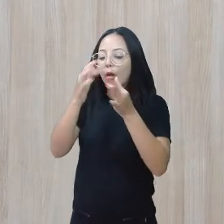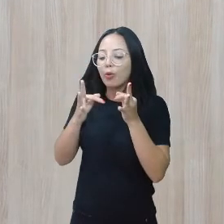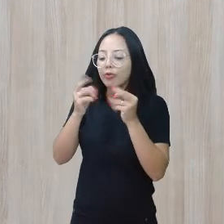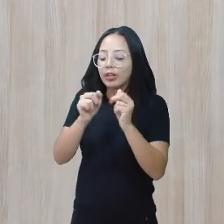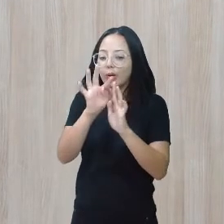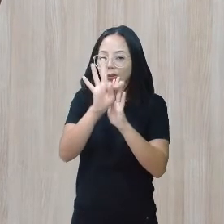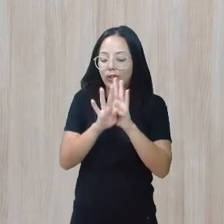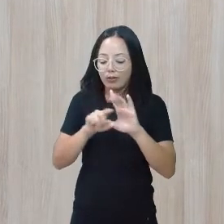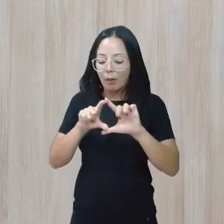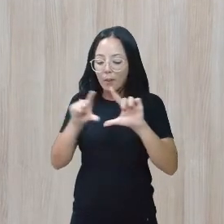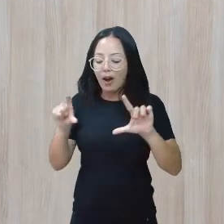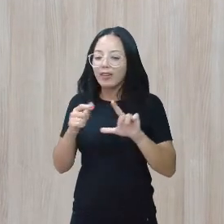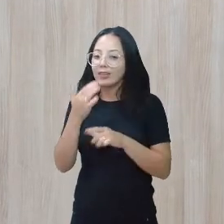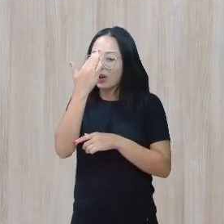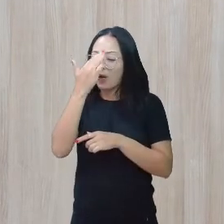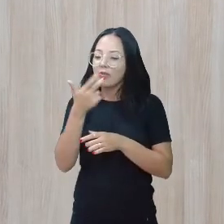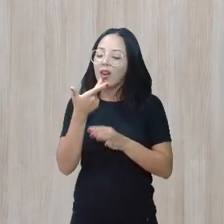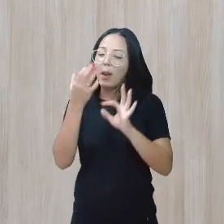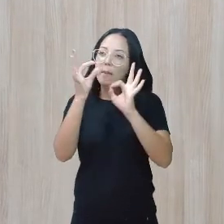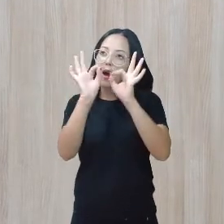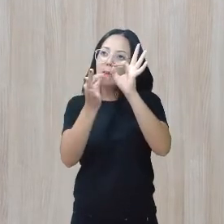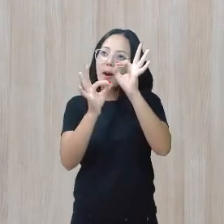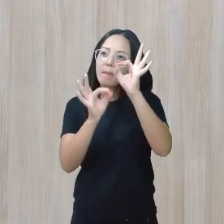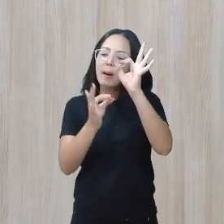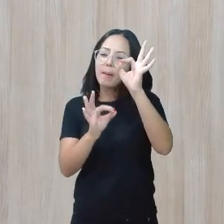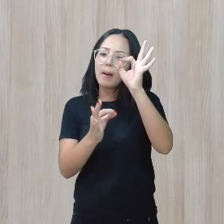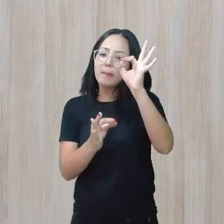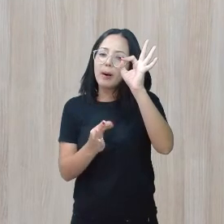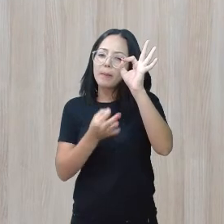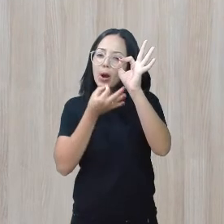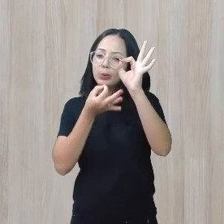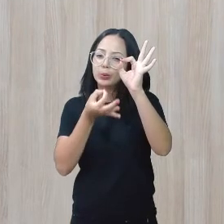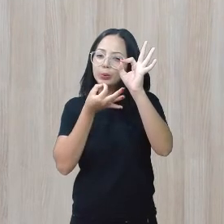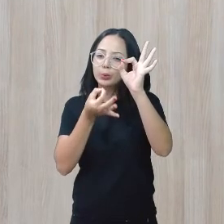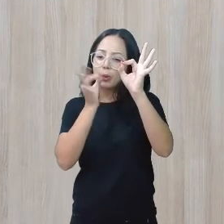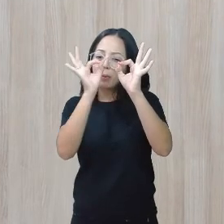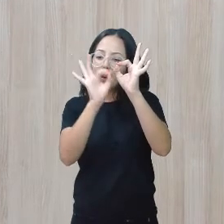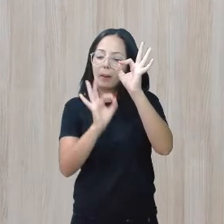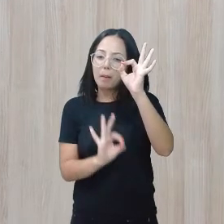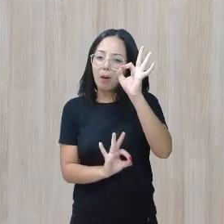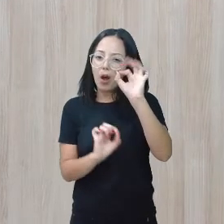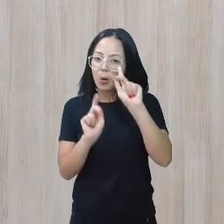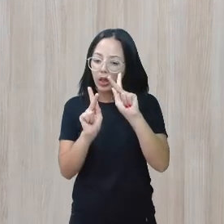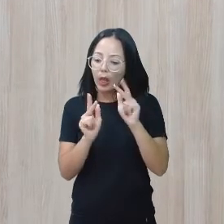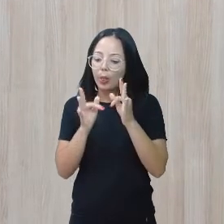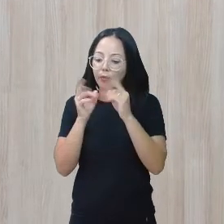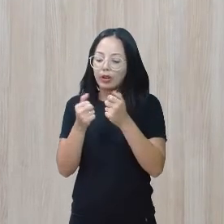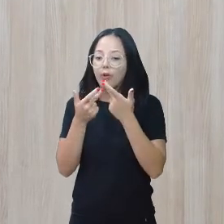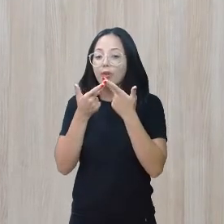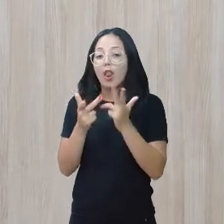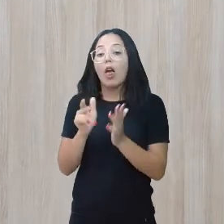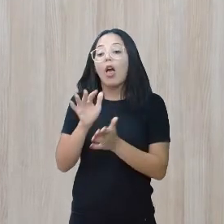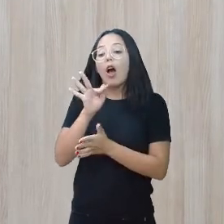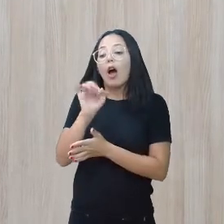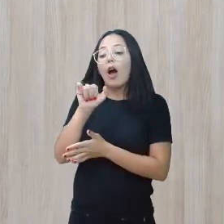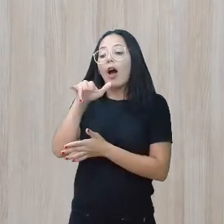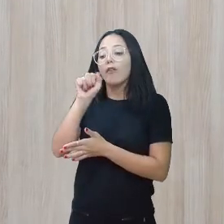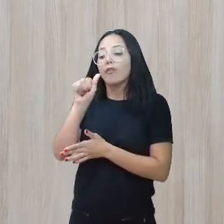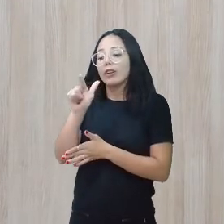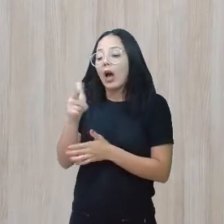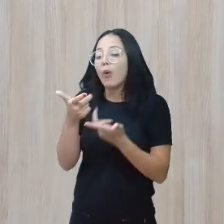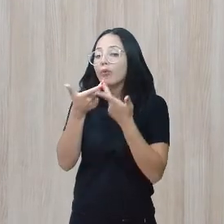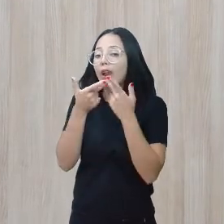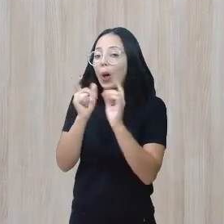finalzinho do texto. Então, falei, dei todos os meus argumentos, todas as minhas hipóteses. No final, diz, afinal, o que é que eu quero